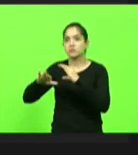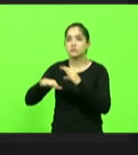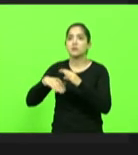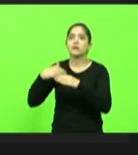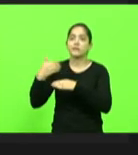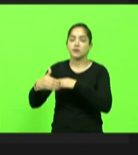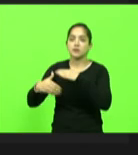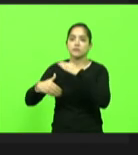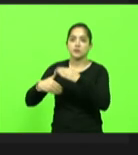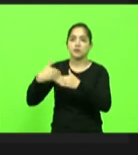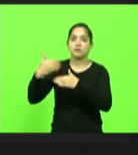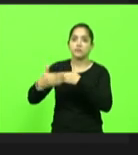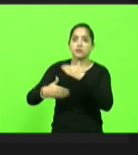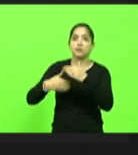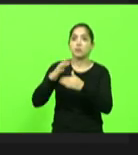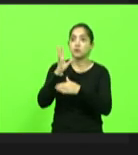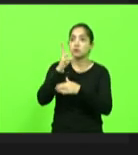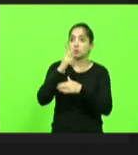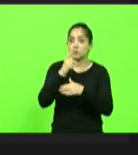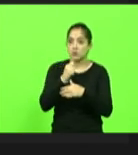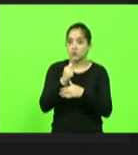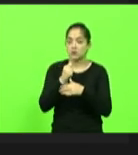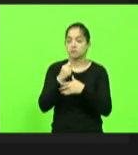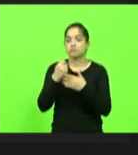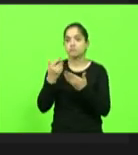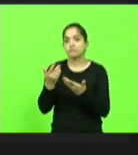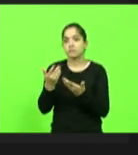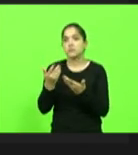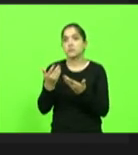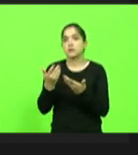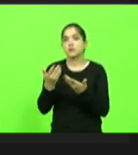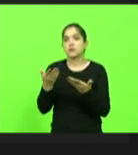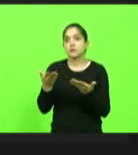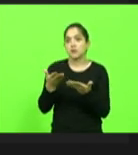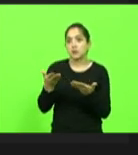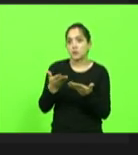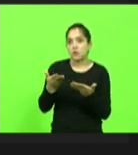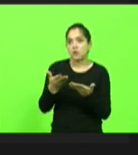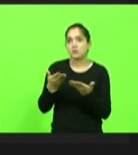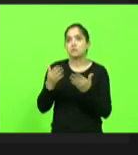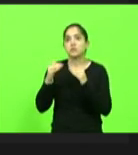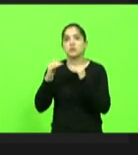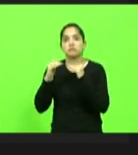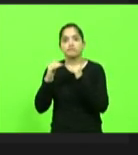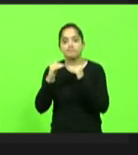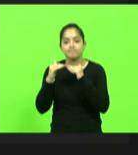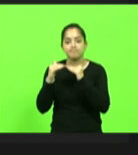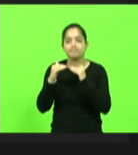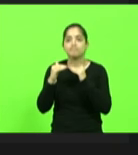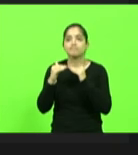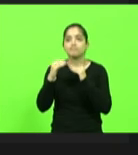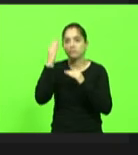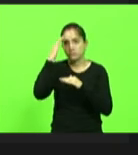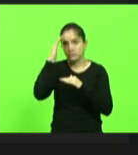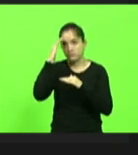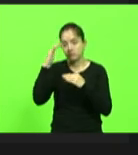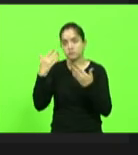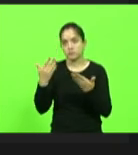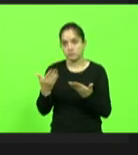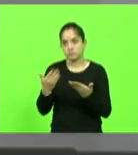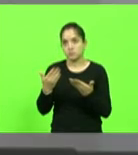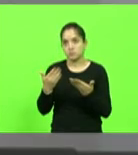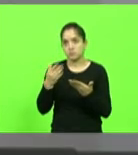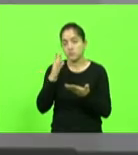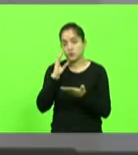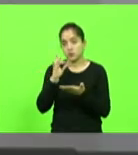outra conversa e vai. Acho que a gente está aqui no entendimento de que muitas coisas reconhecemos,